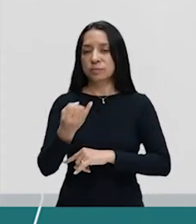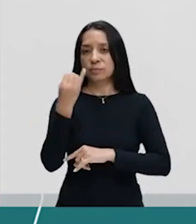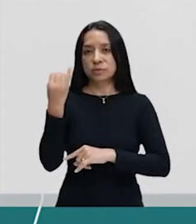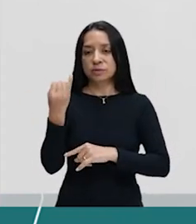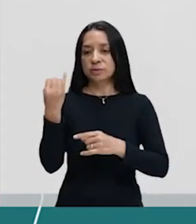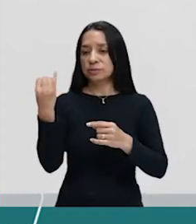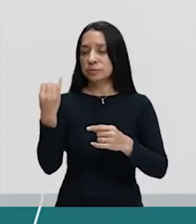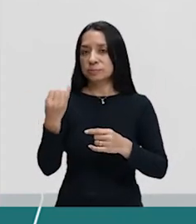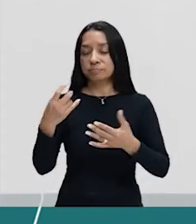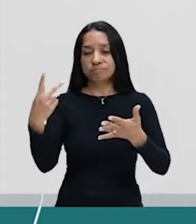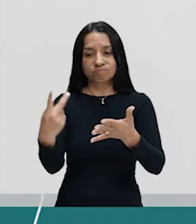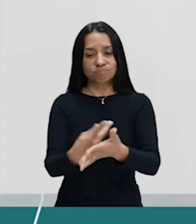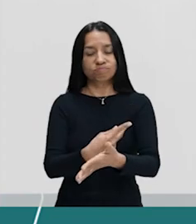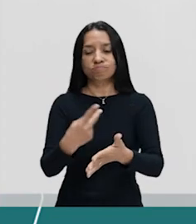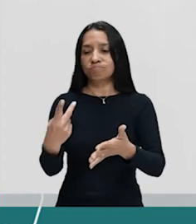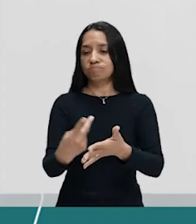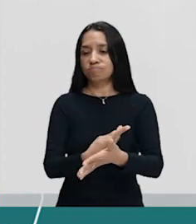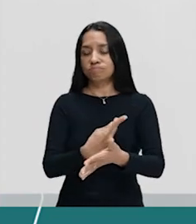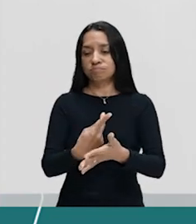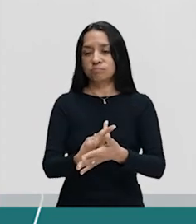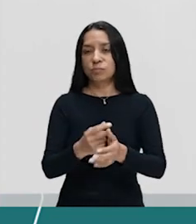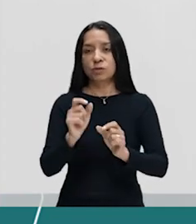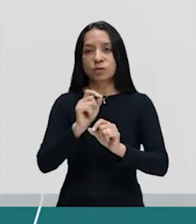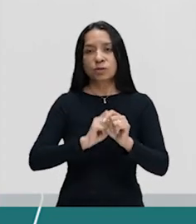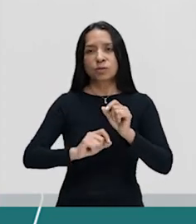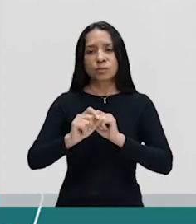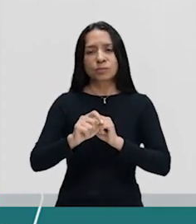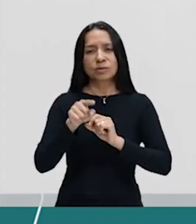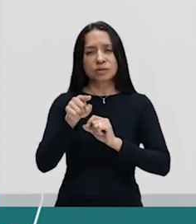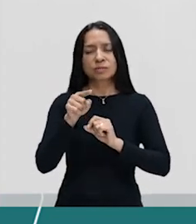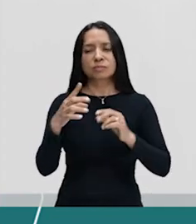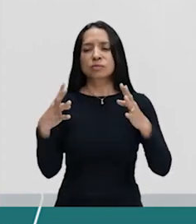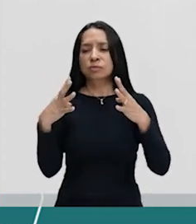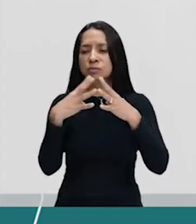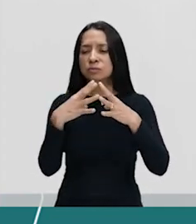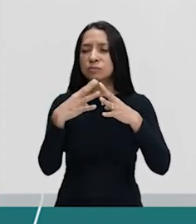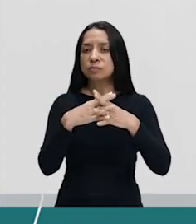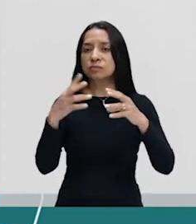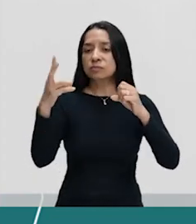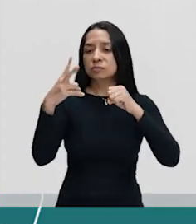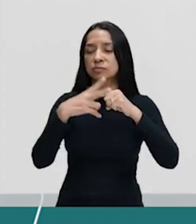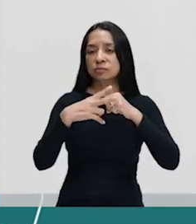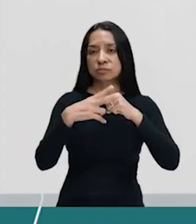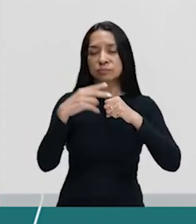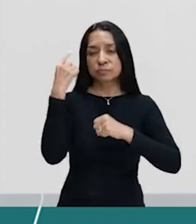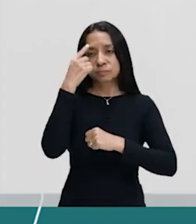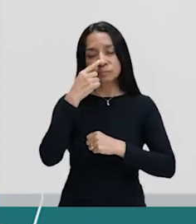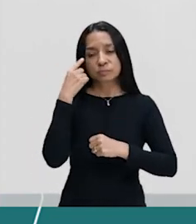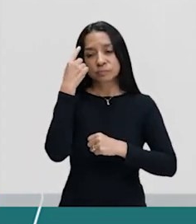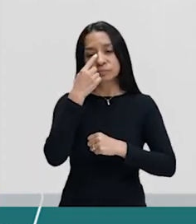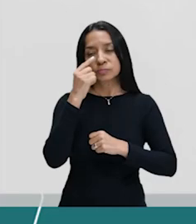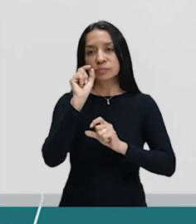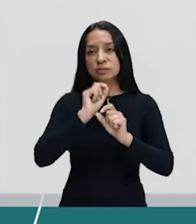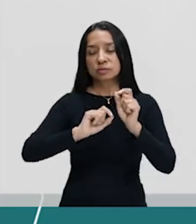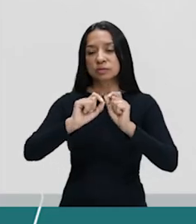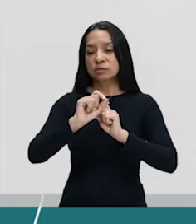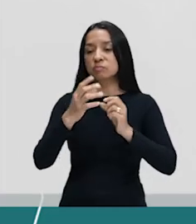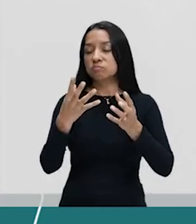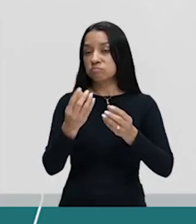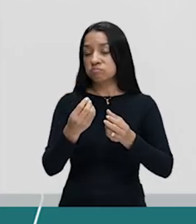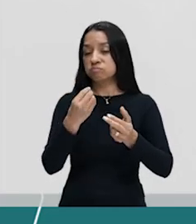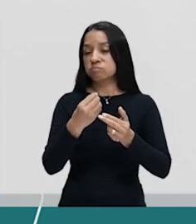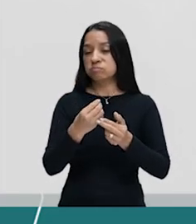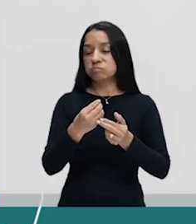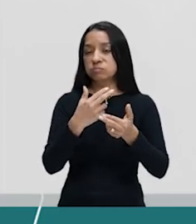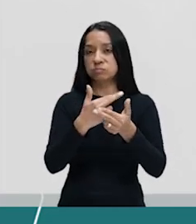erros. Pois é, o que mais deixa você confuso no verbo em espanhol é que muitas